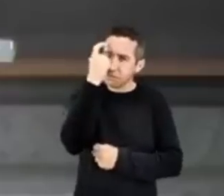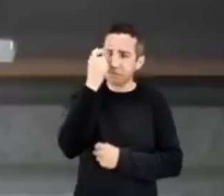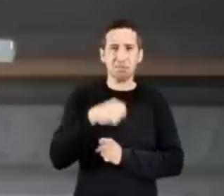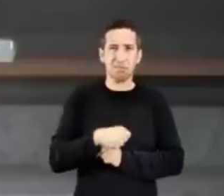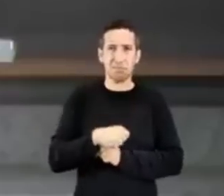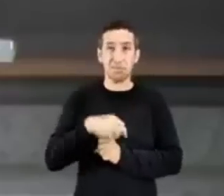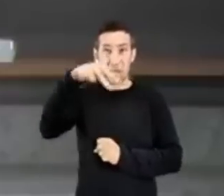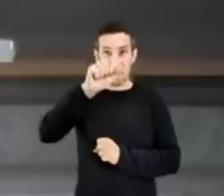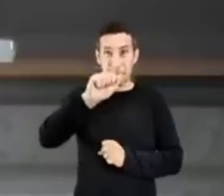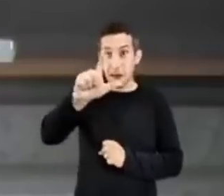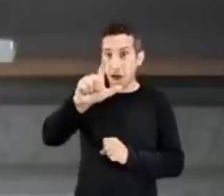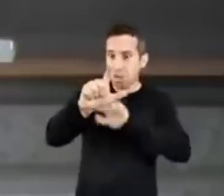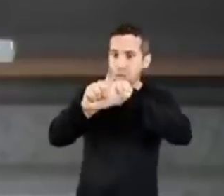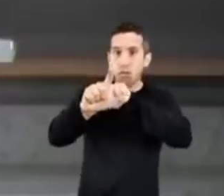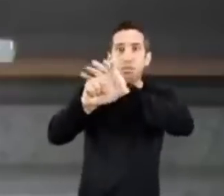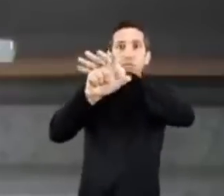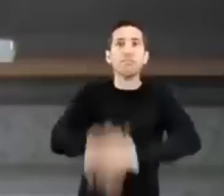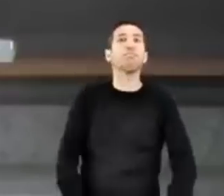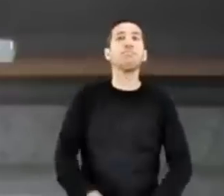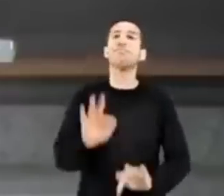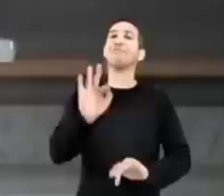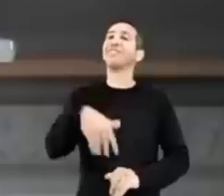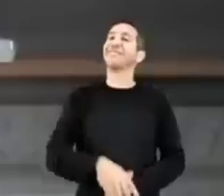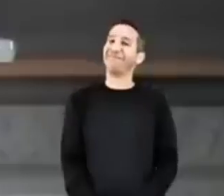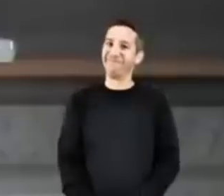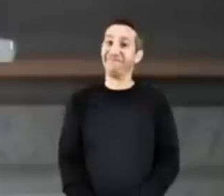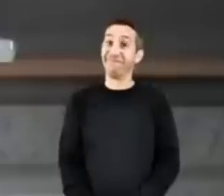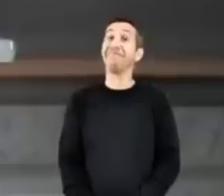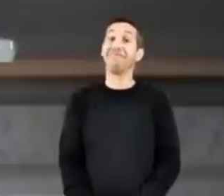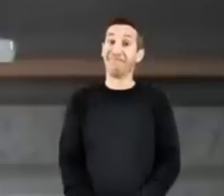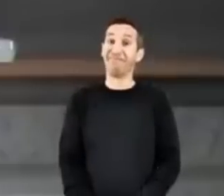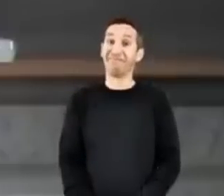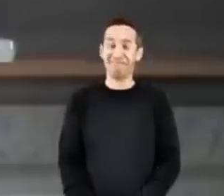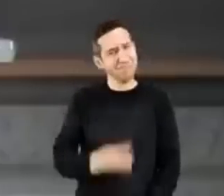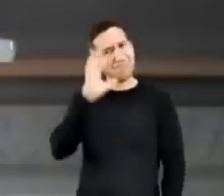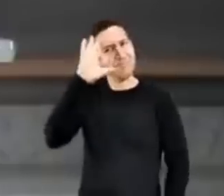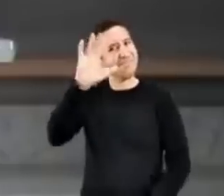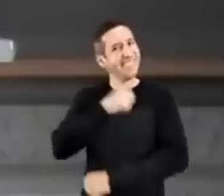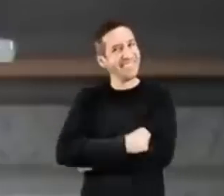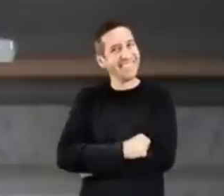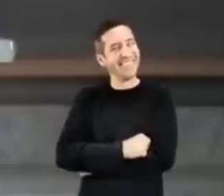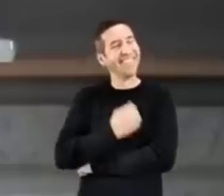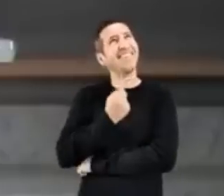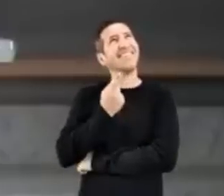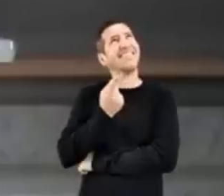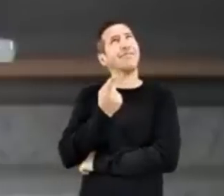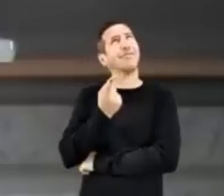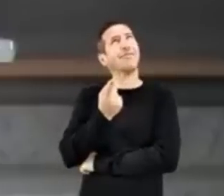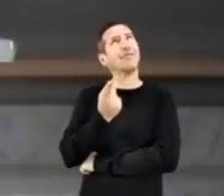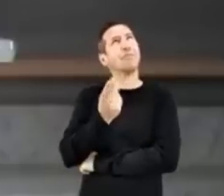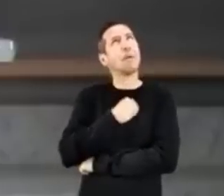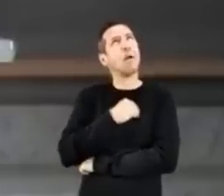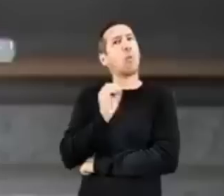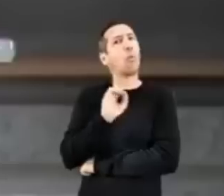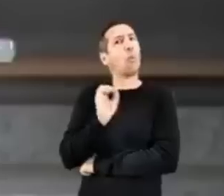será destruído para sempre seja a pessoa vida eterna Sem Pecado